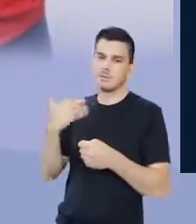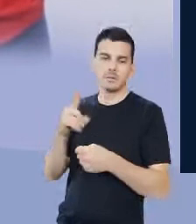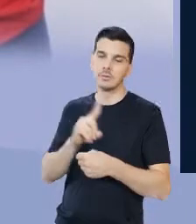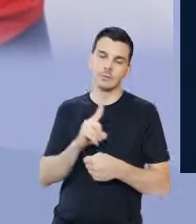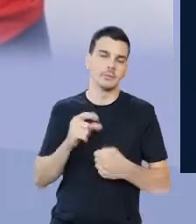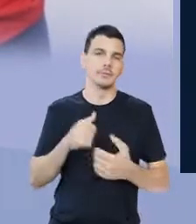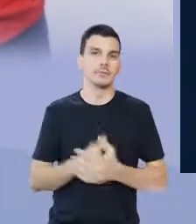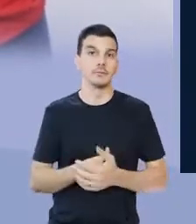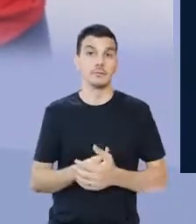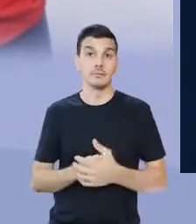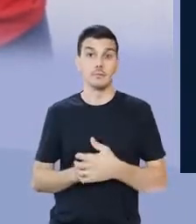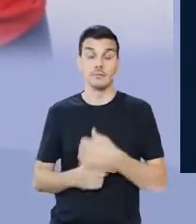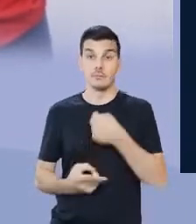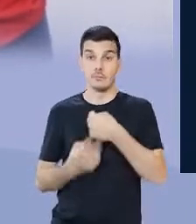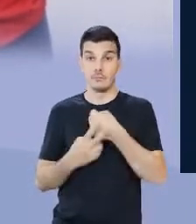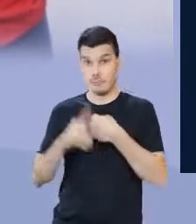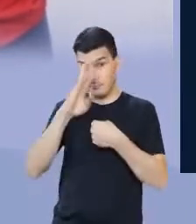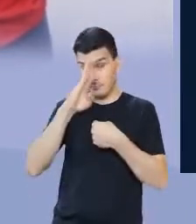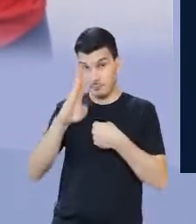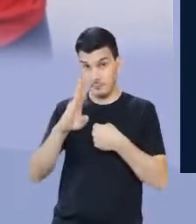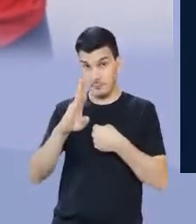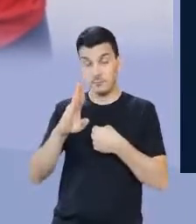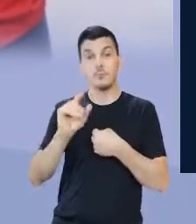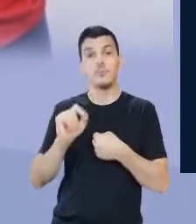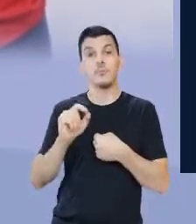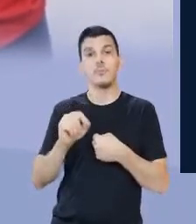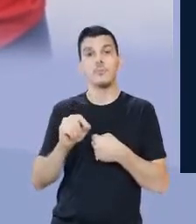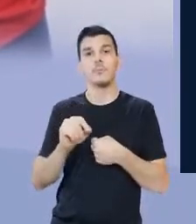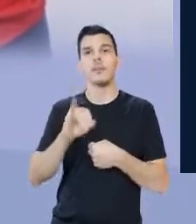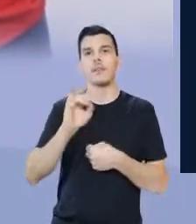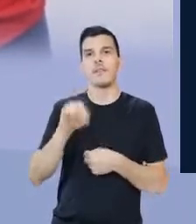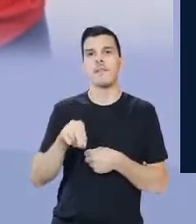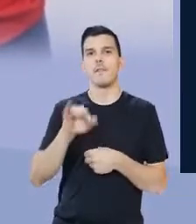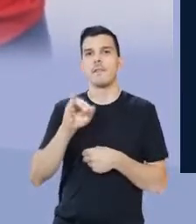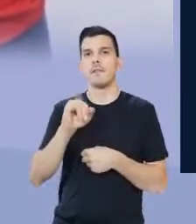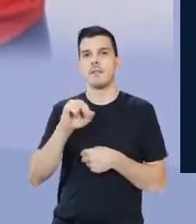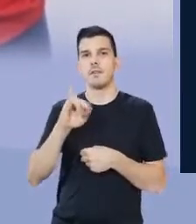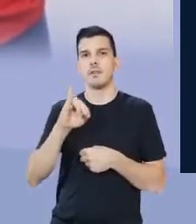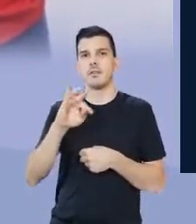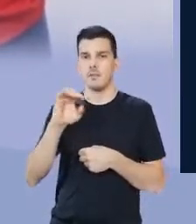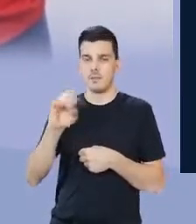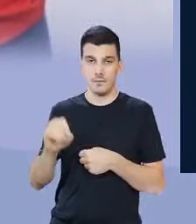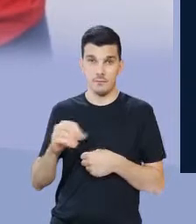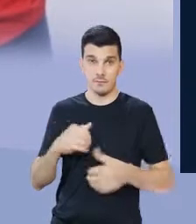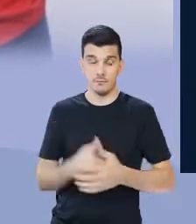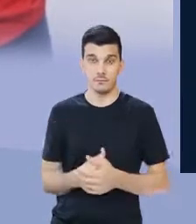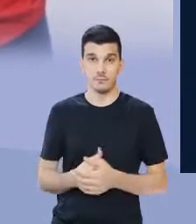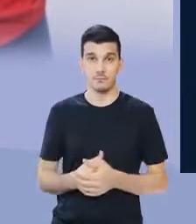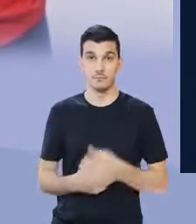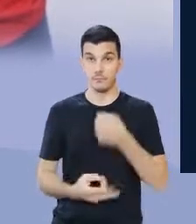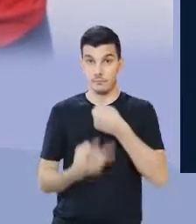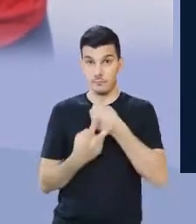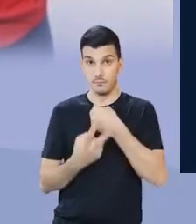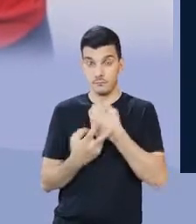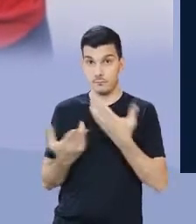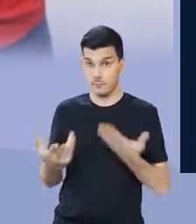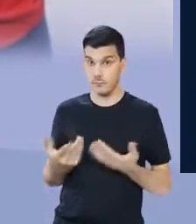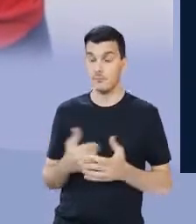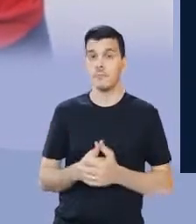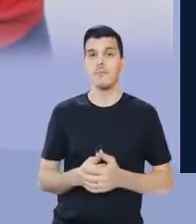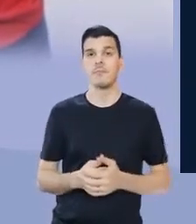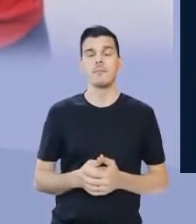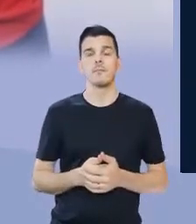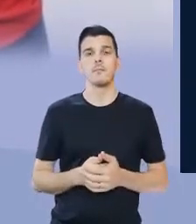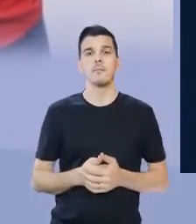passado. Ele fica no estado de infinitivo sem o to. Então, o verbo é, enquanto você fala